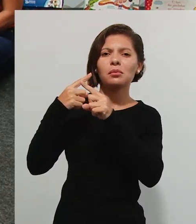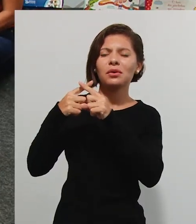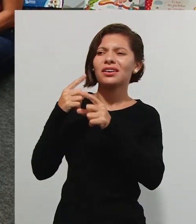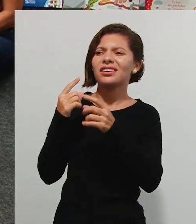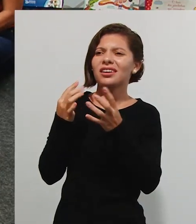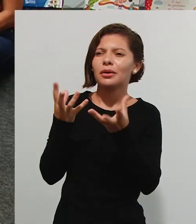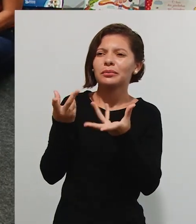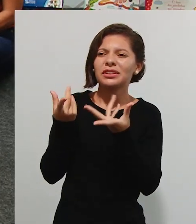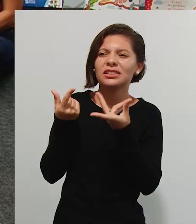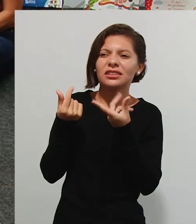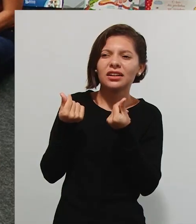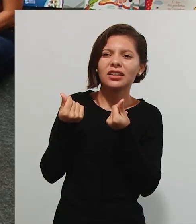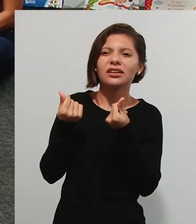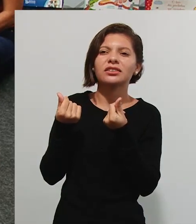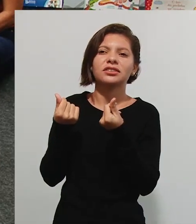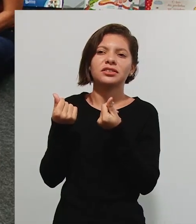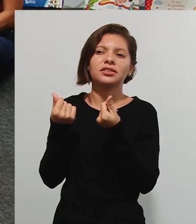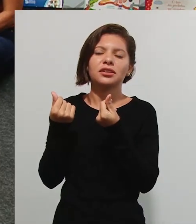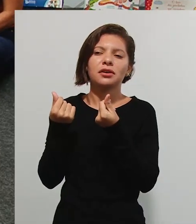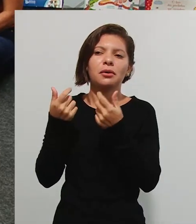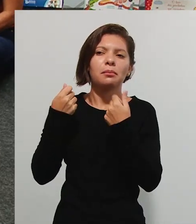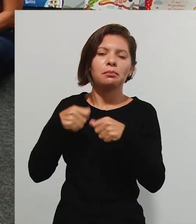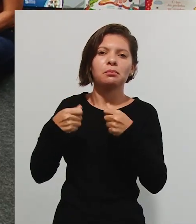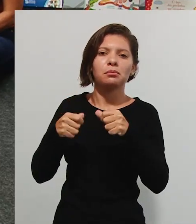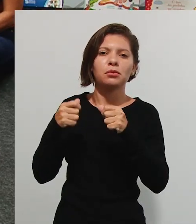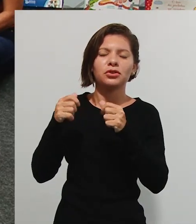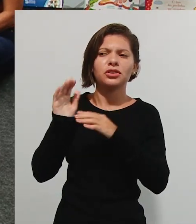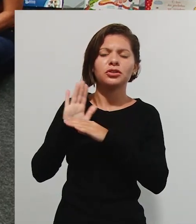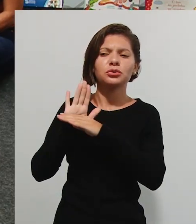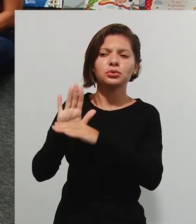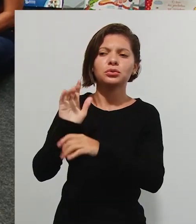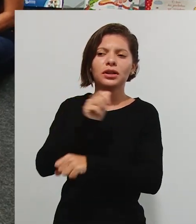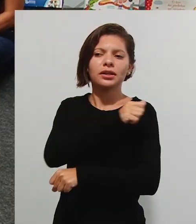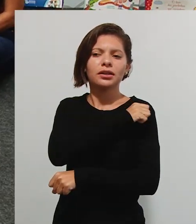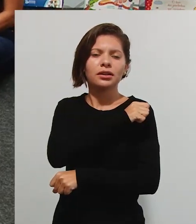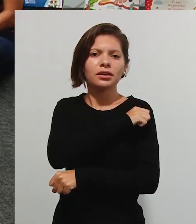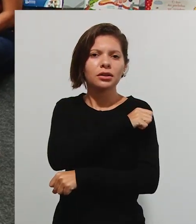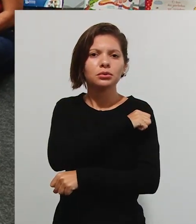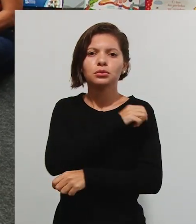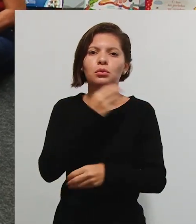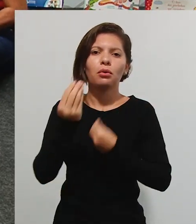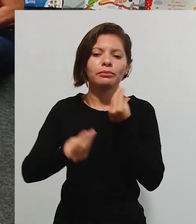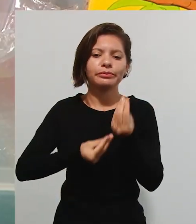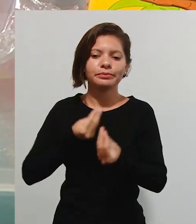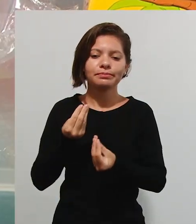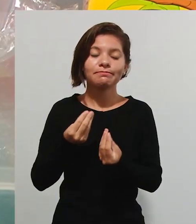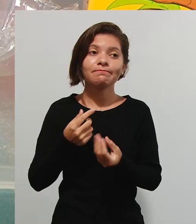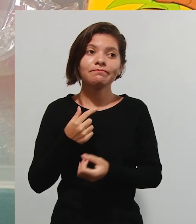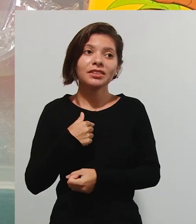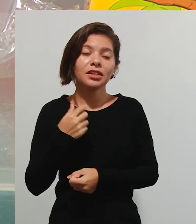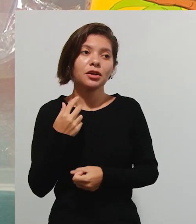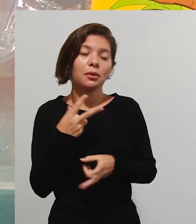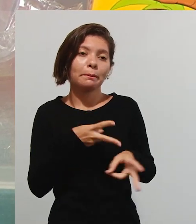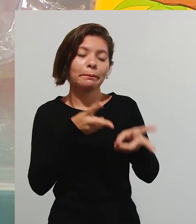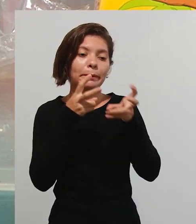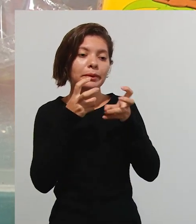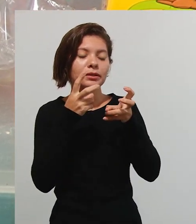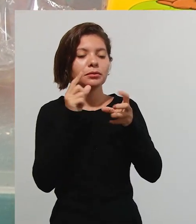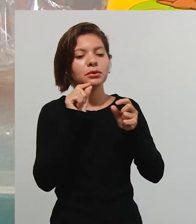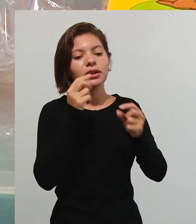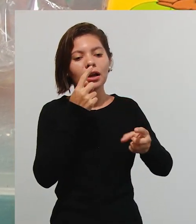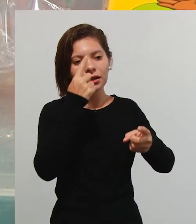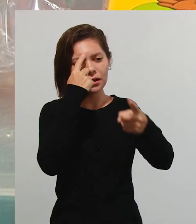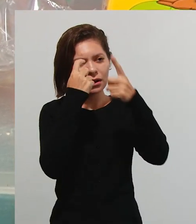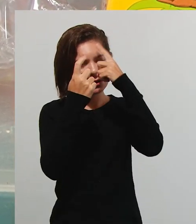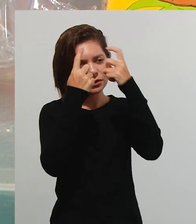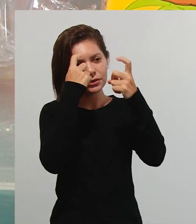que habilidades e competências a massinha pode desenvolver nas crianças, Helenilda? Então, uma das principais que eu vejo é a criatividade que